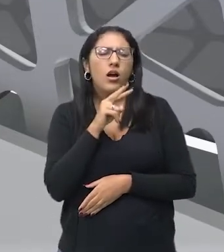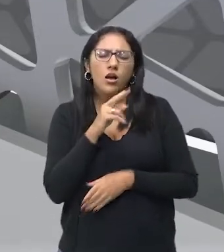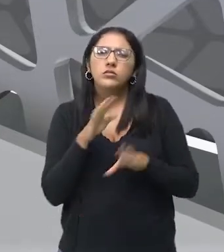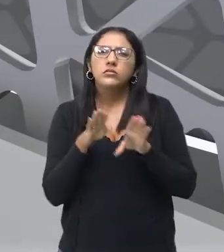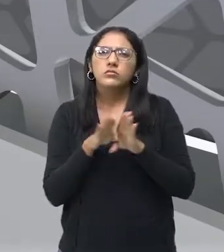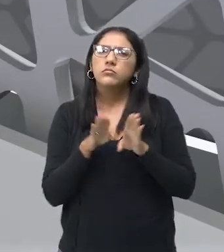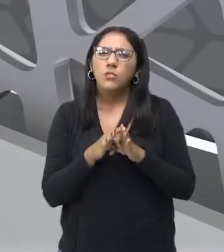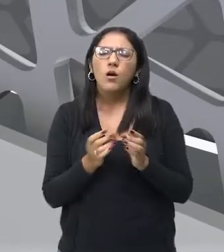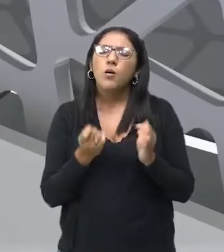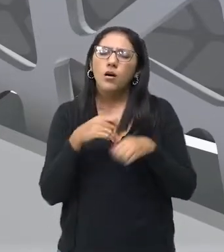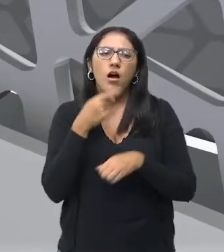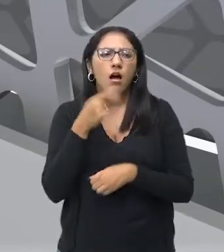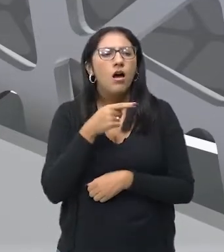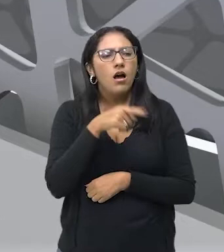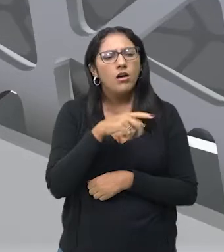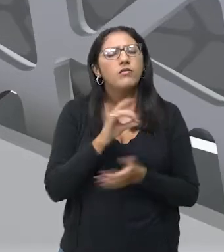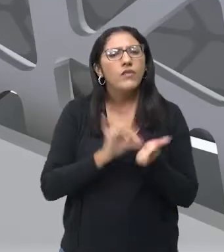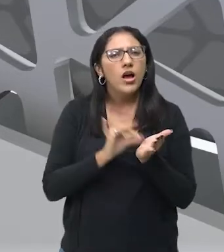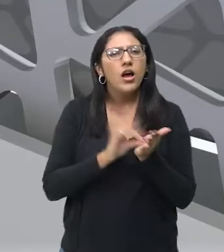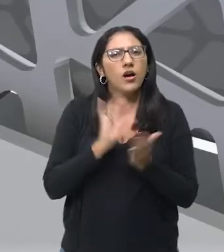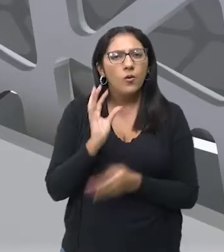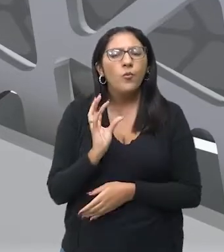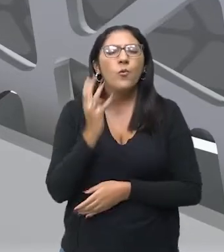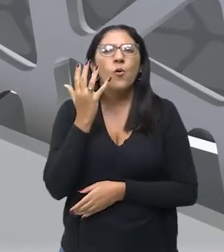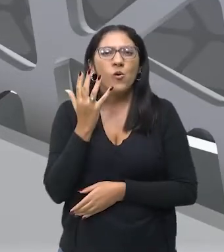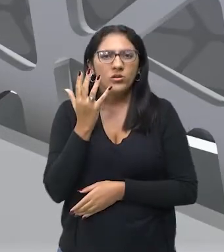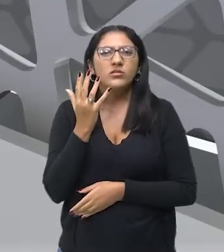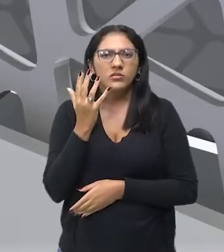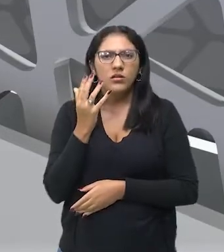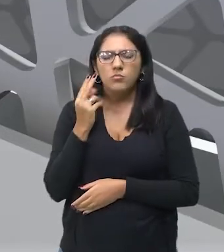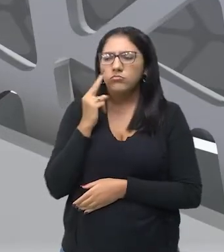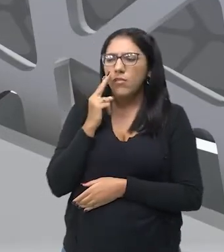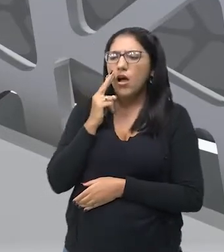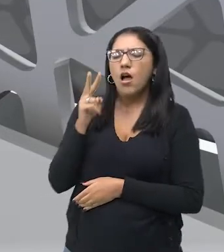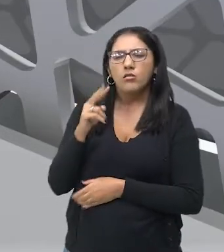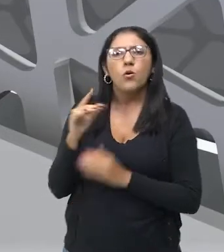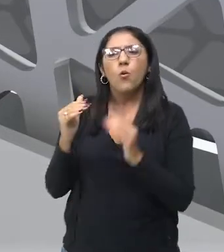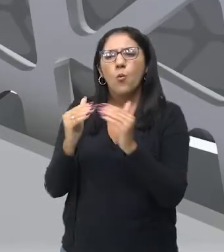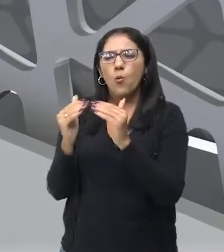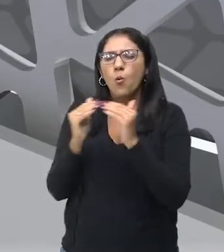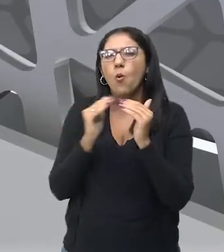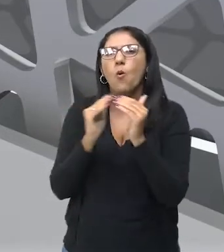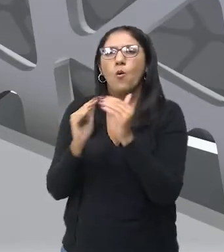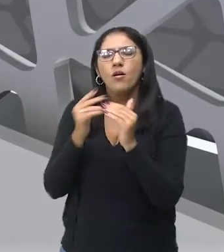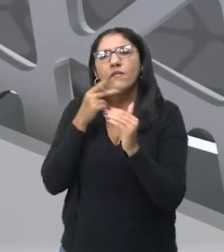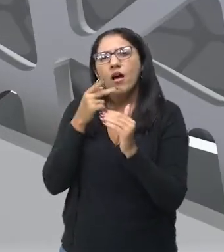também comprovar. Né? As pessoas observando aquela situação, todas elas irão concordar e